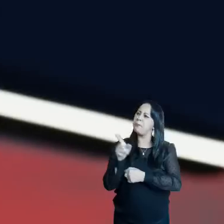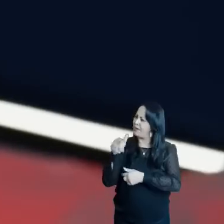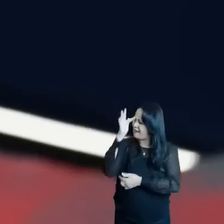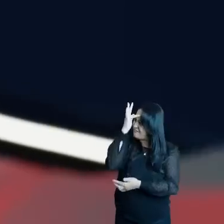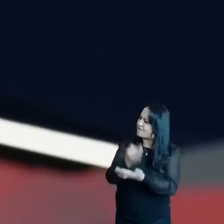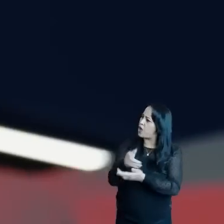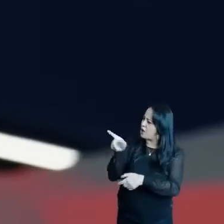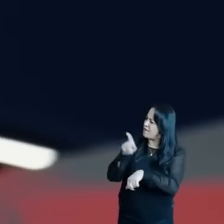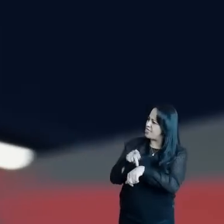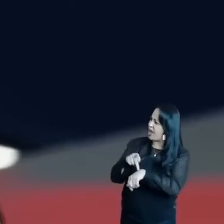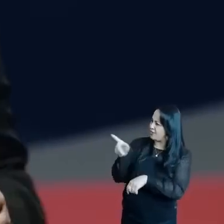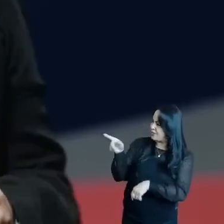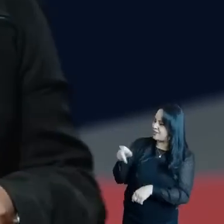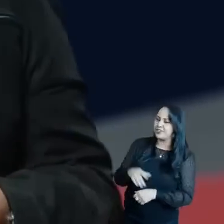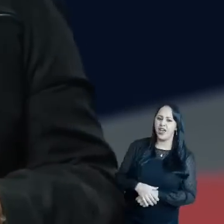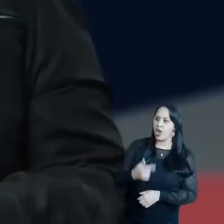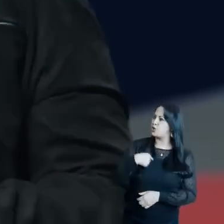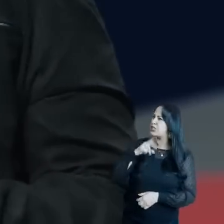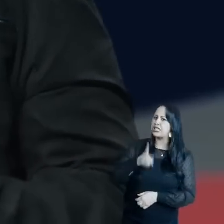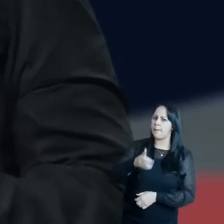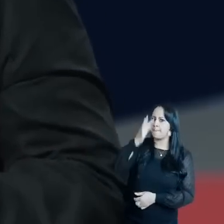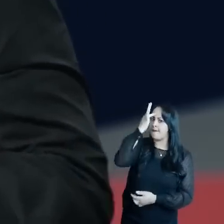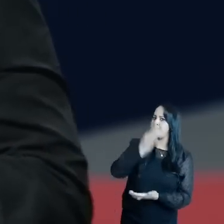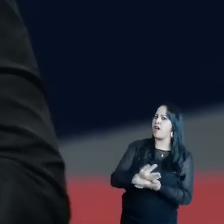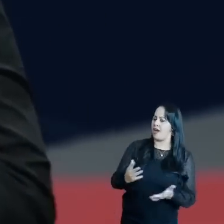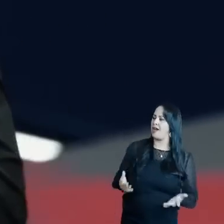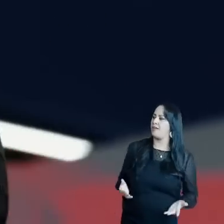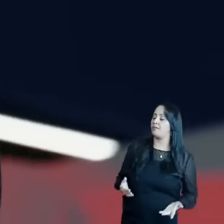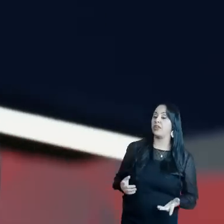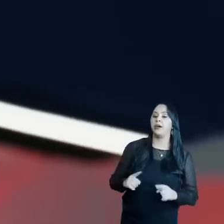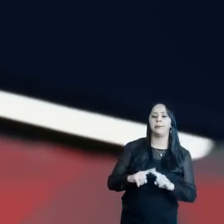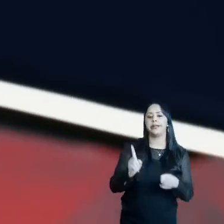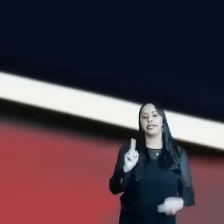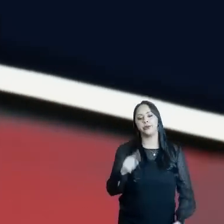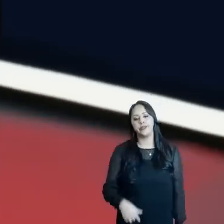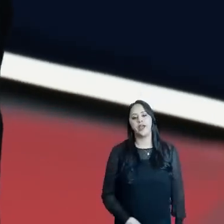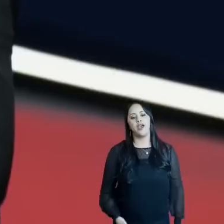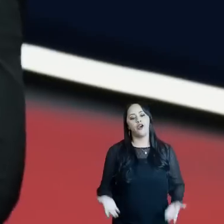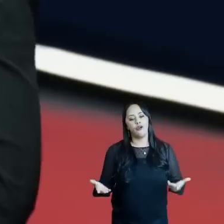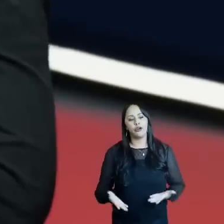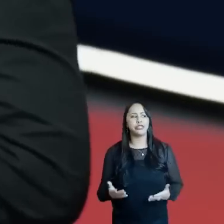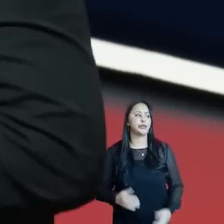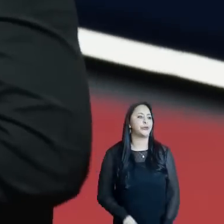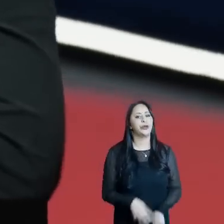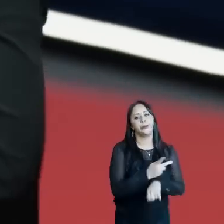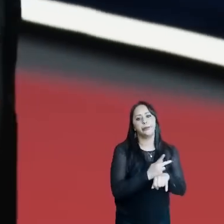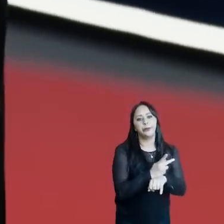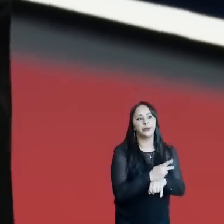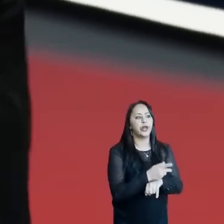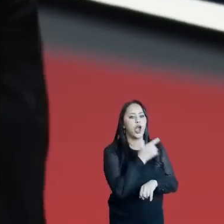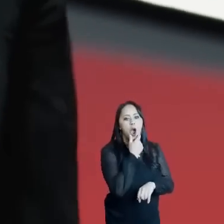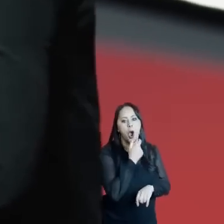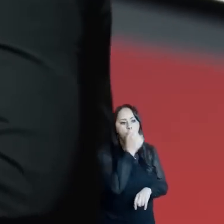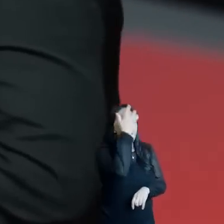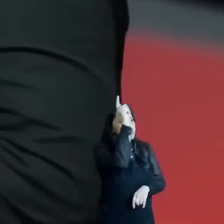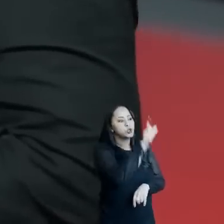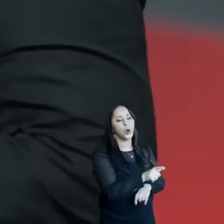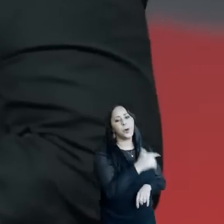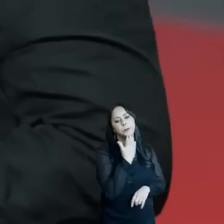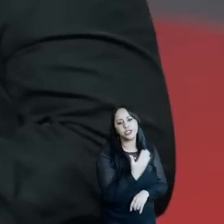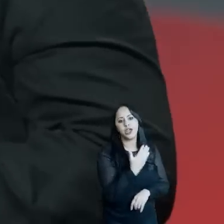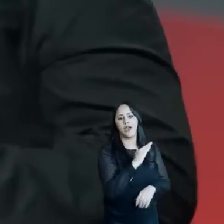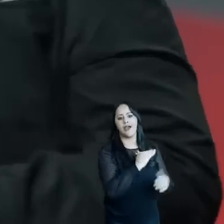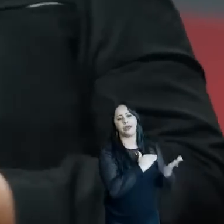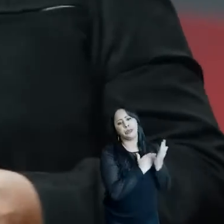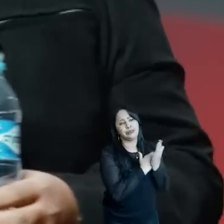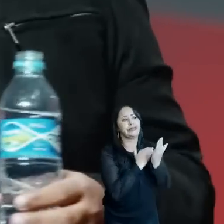Pedro? Sempre vou pela fé. Não, eu já vou direto na fé aqui e tal. Só que não, eu fui, corri para os homens, pedi ajuda a alguns homens, pedi ajuda a alguns